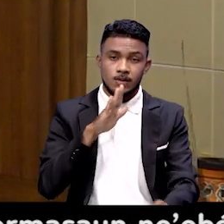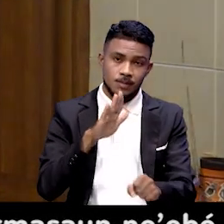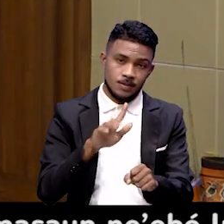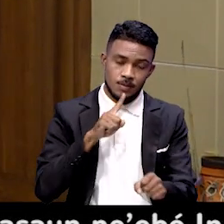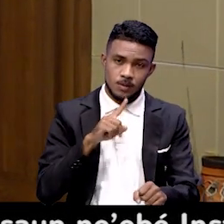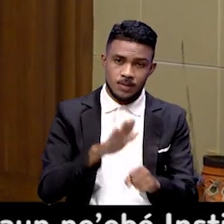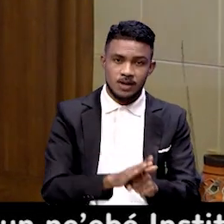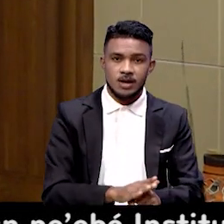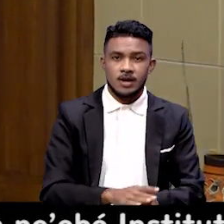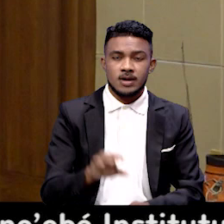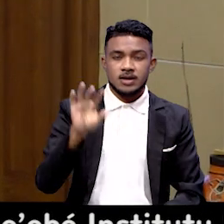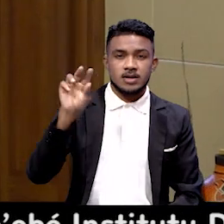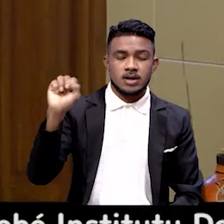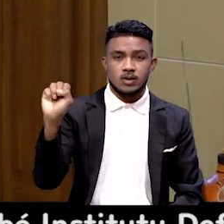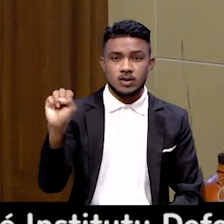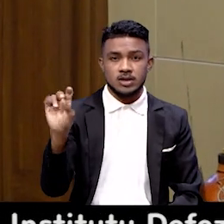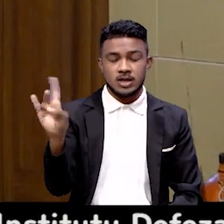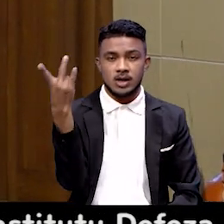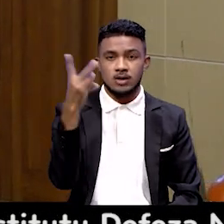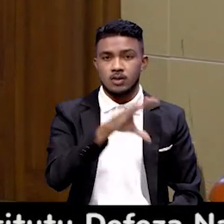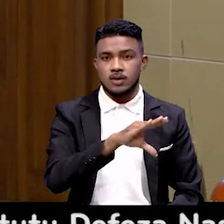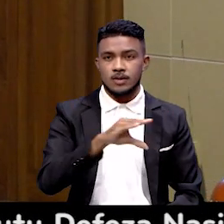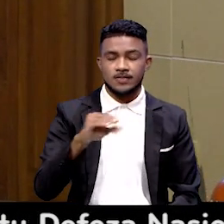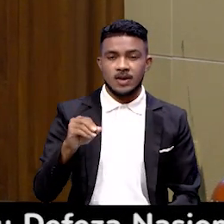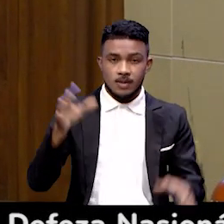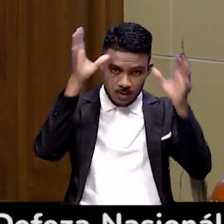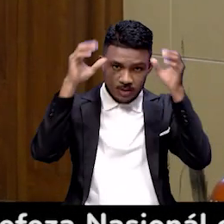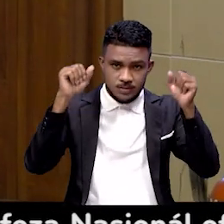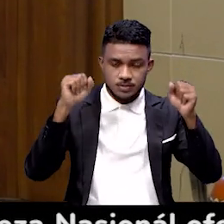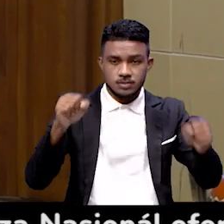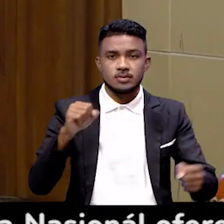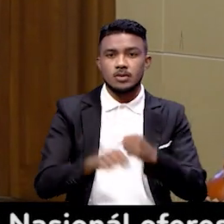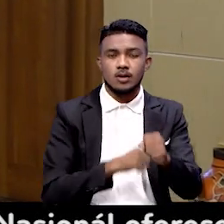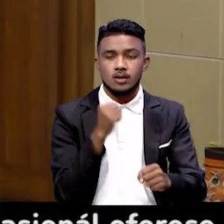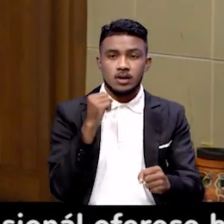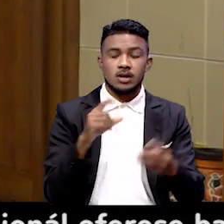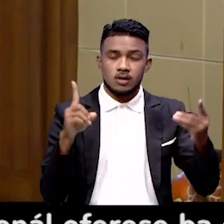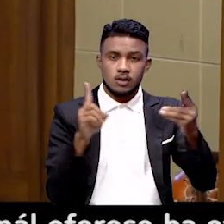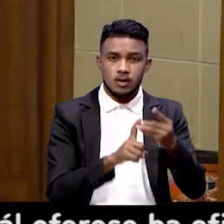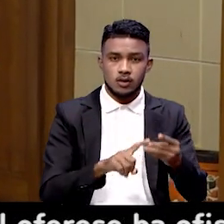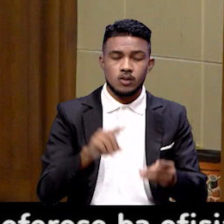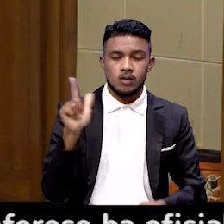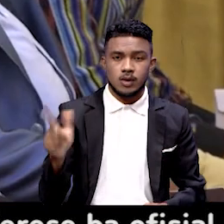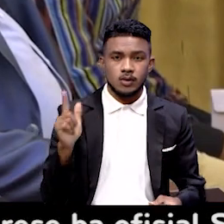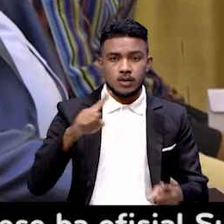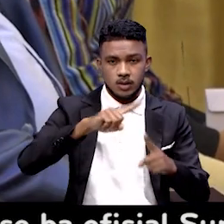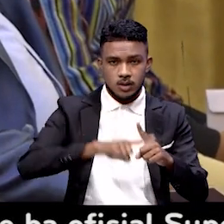povo ban hira assumi cargo Presidente República iha lorong ruanulu fulang maio tina ringrua sanul resing hitu.